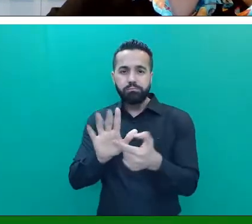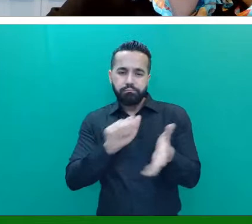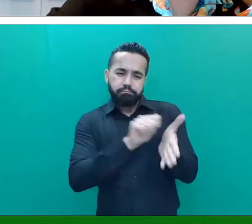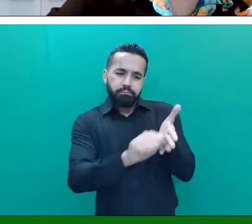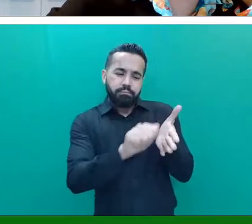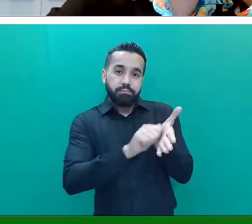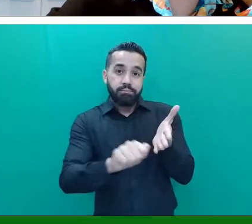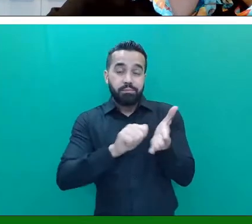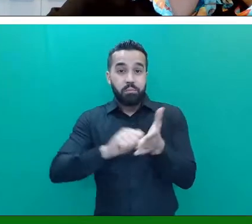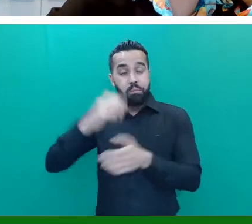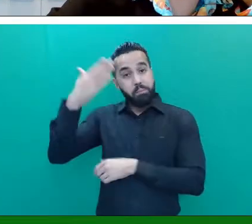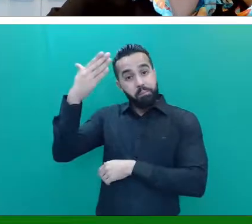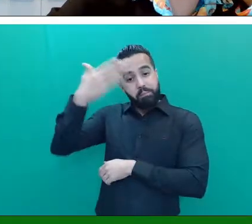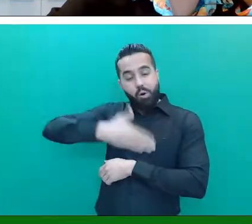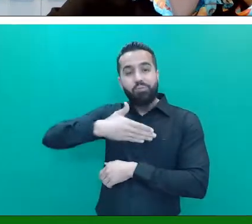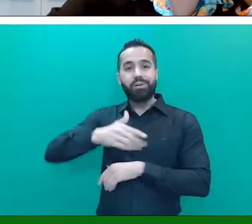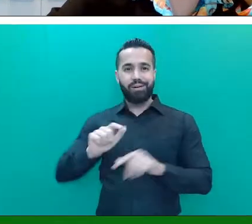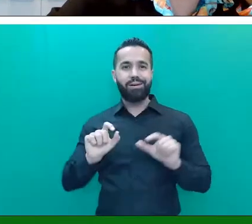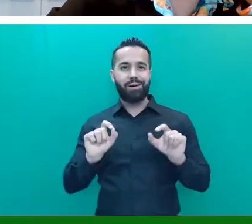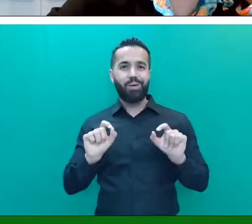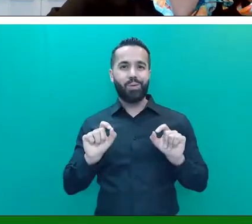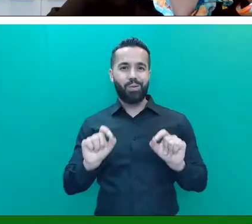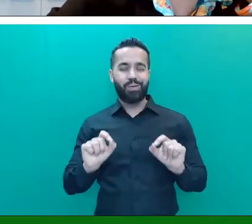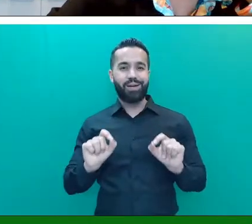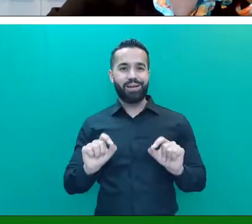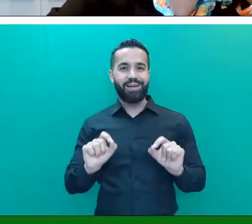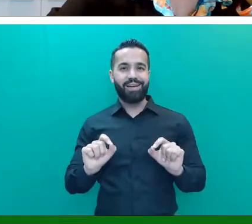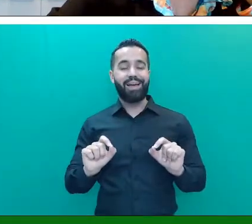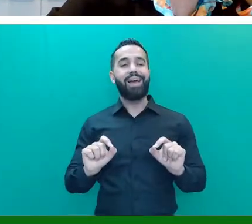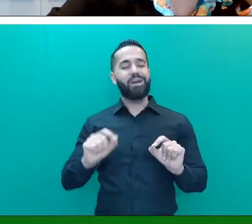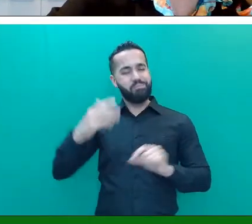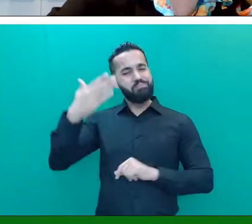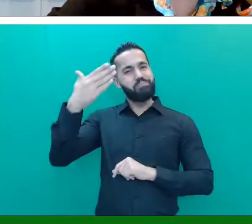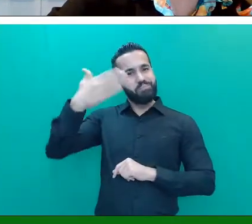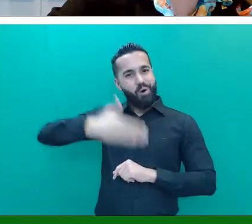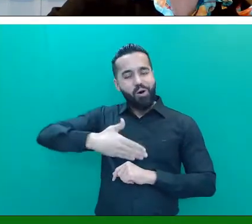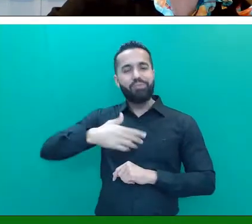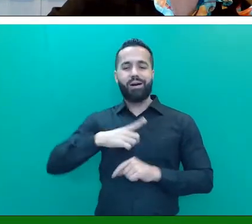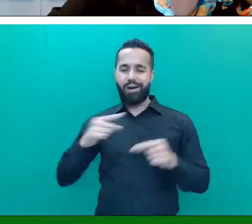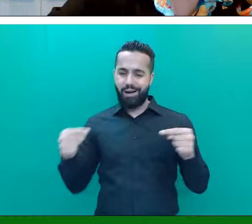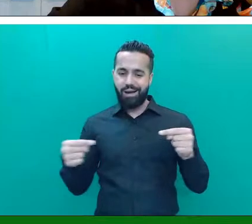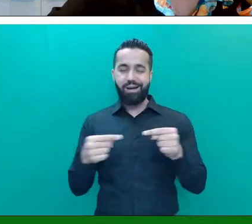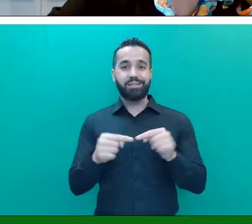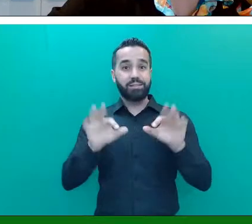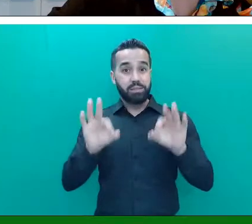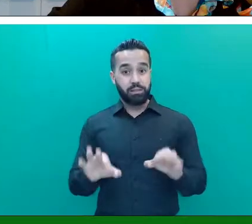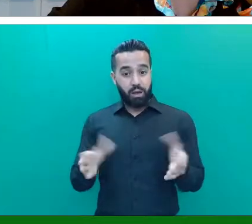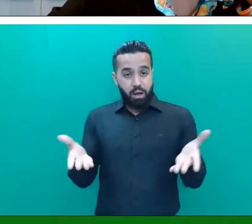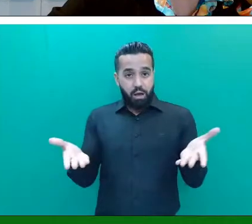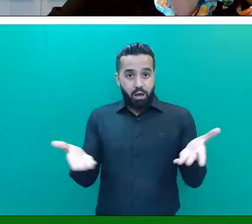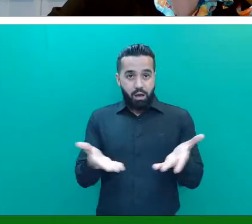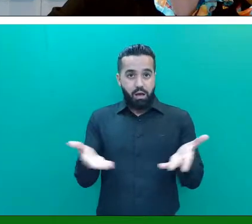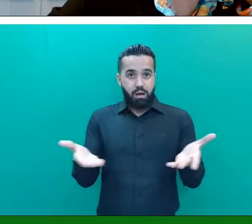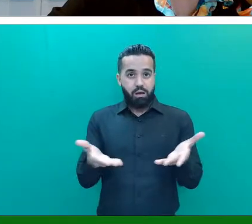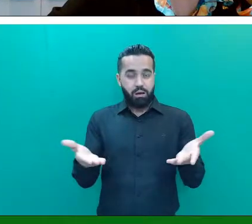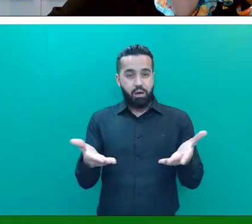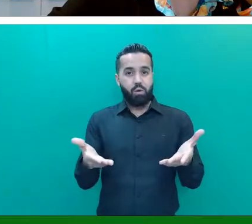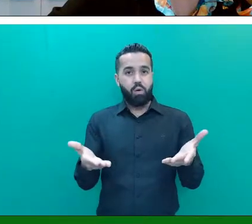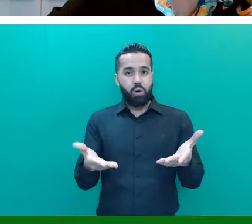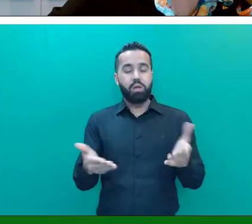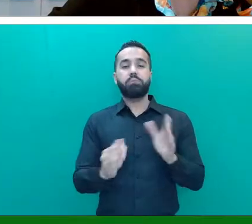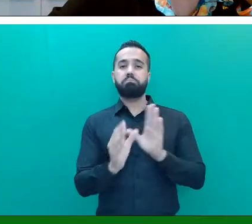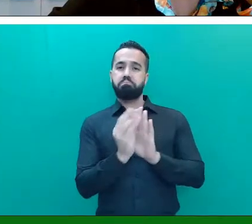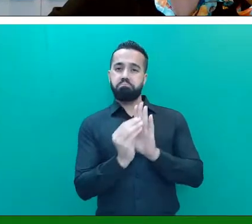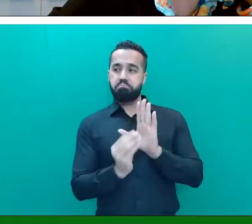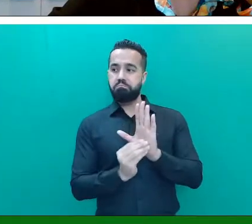lacuna, utilizando uma bibliografia absolutamente adequada e atualizada. A sua bibliografia começa lá